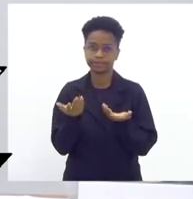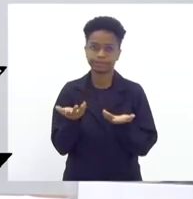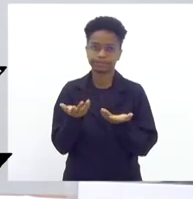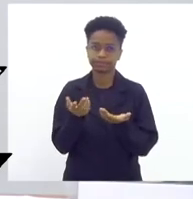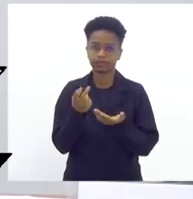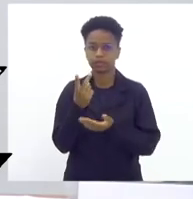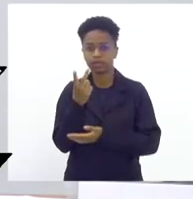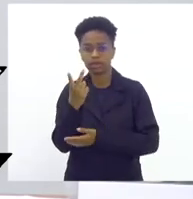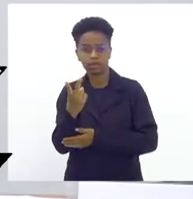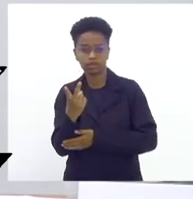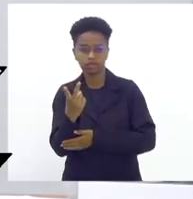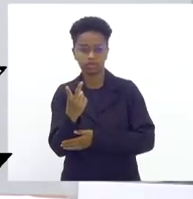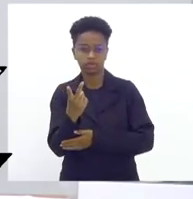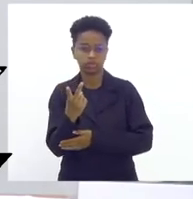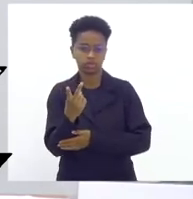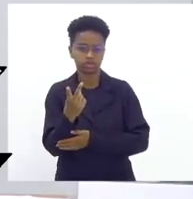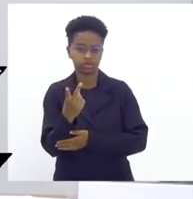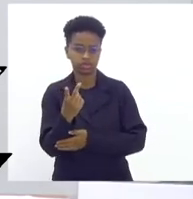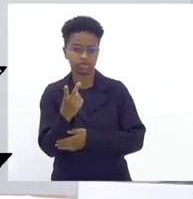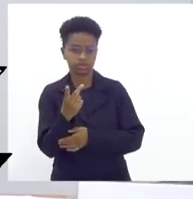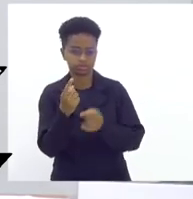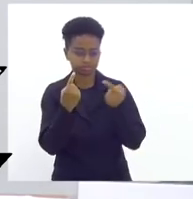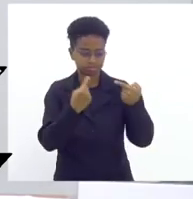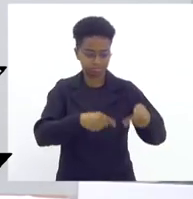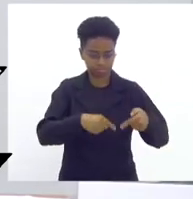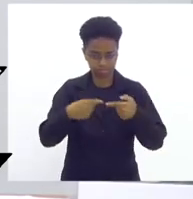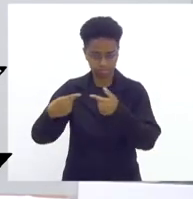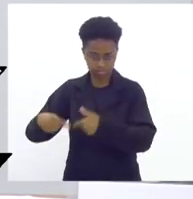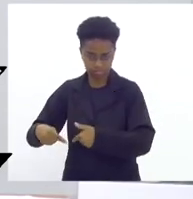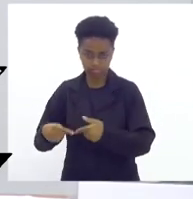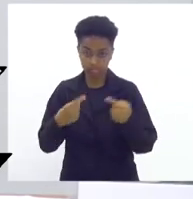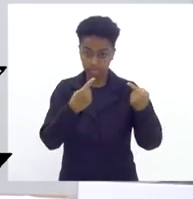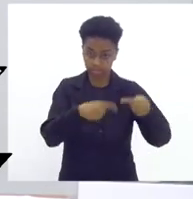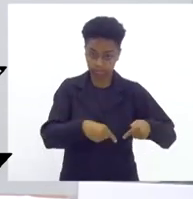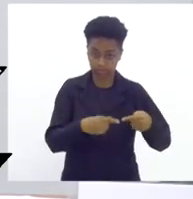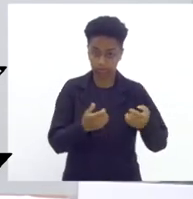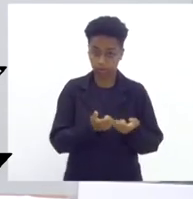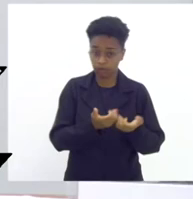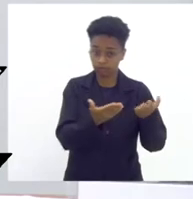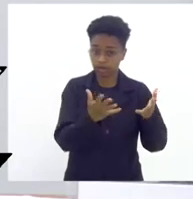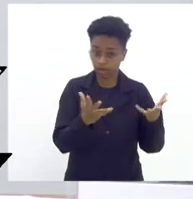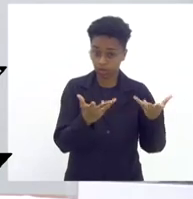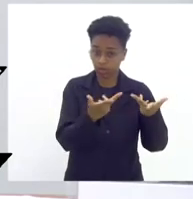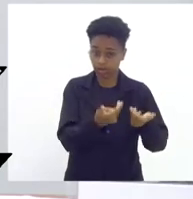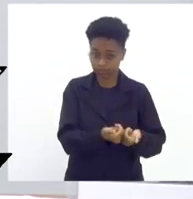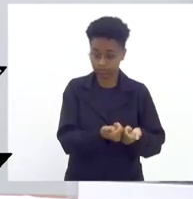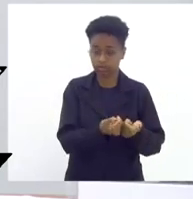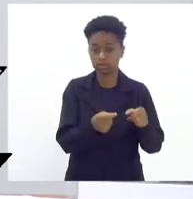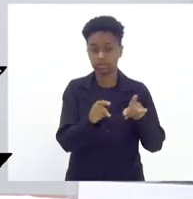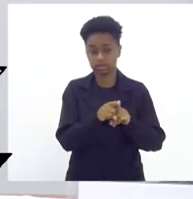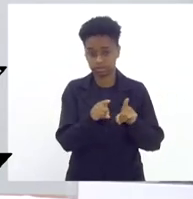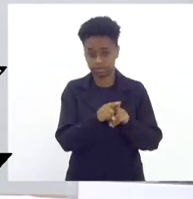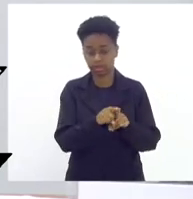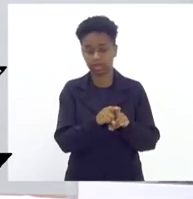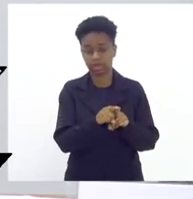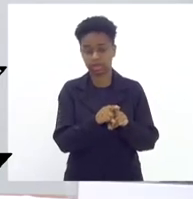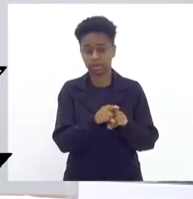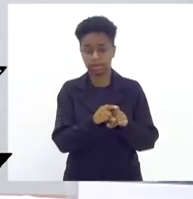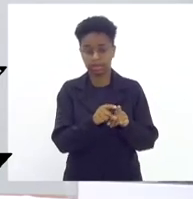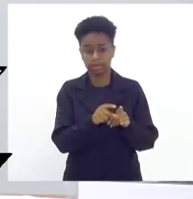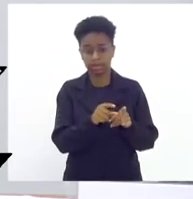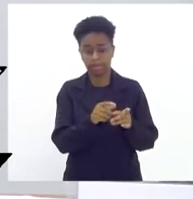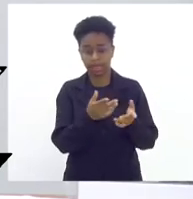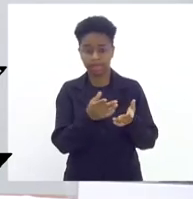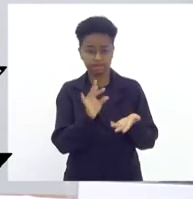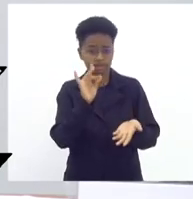camadas né o desafio para promover a qualificação reconhecer né a qualificação